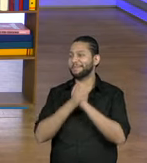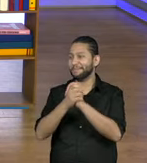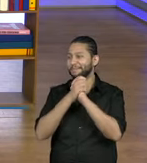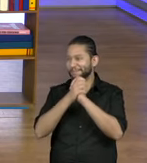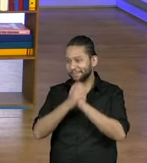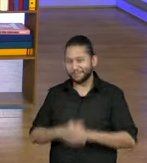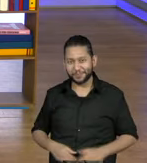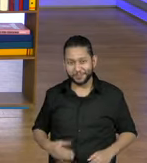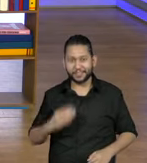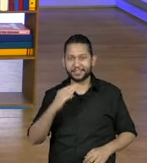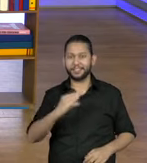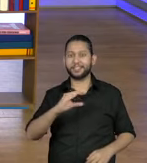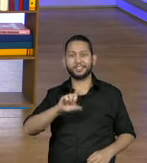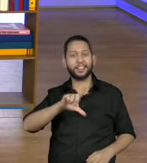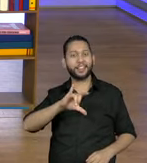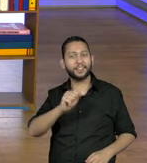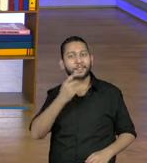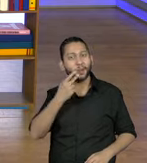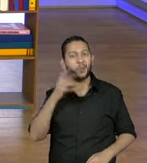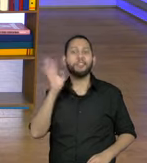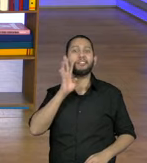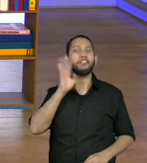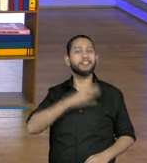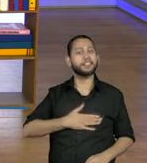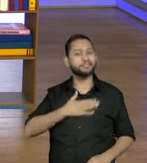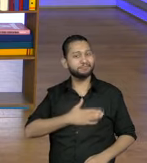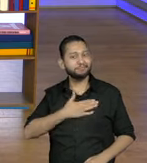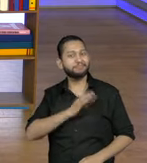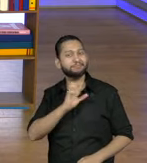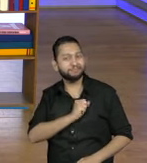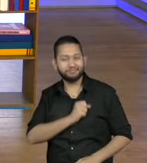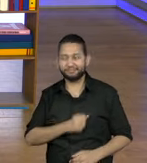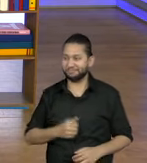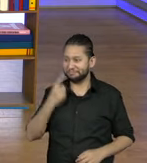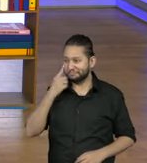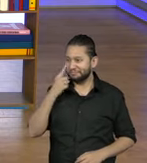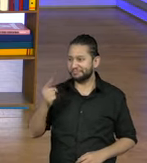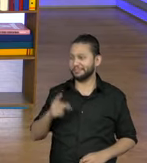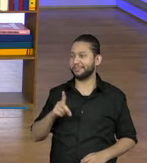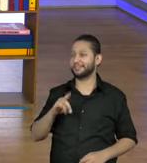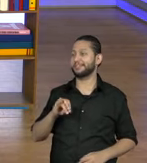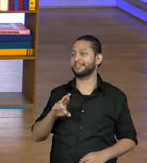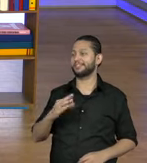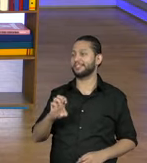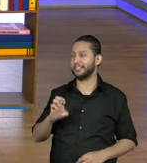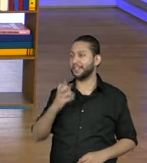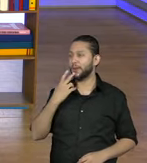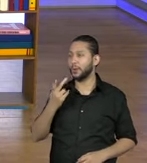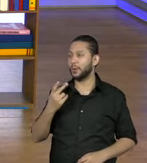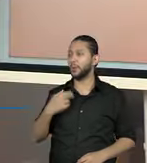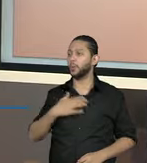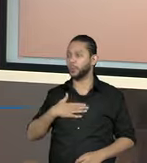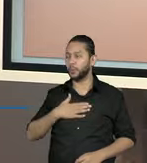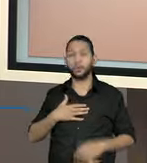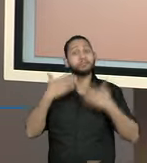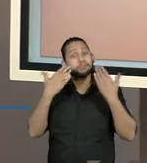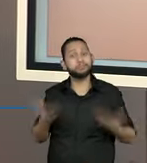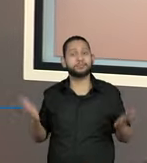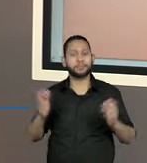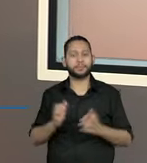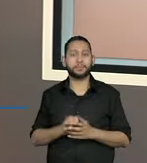professora Célia Regina falando que legal, adorei. É isso mesmo, a professora Dirce está falando gostei. E é isso.